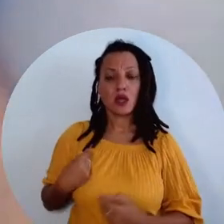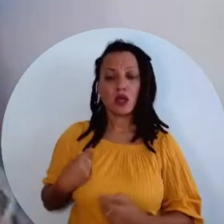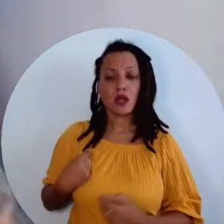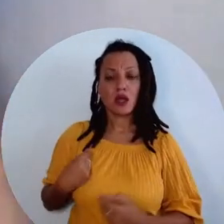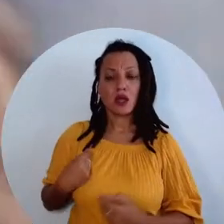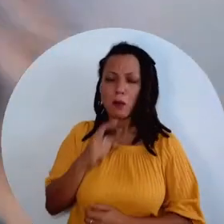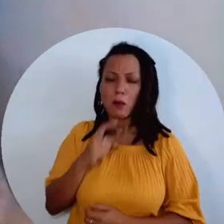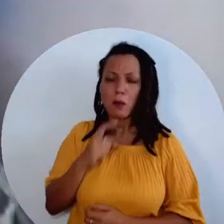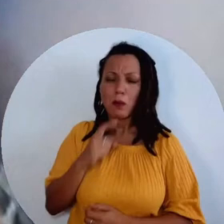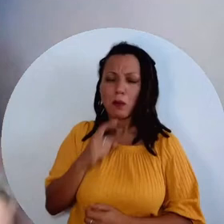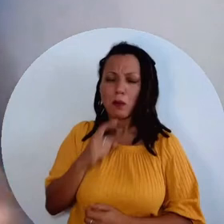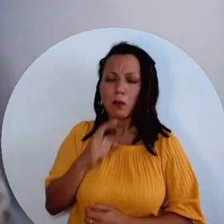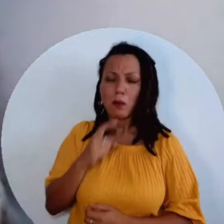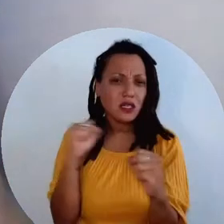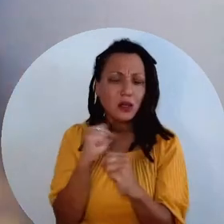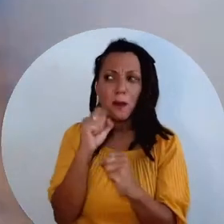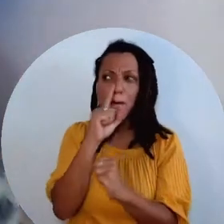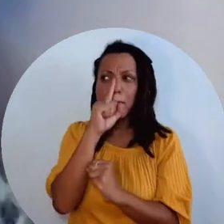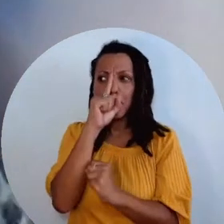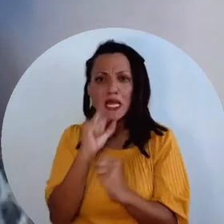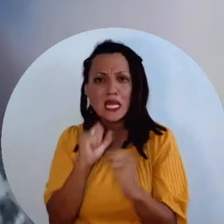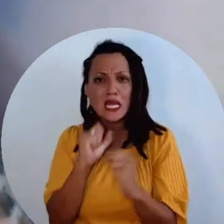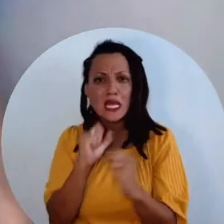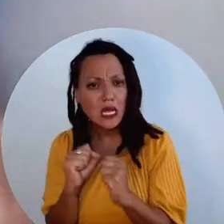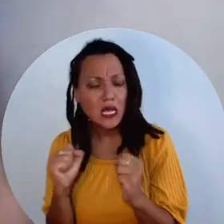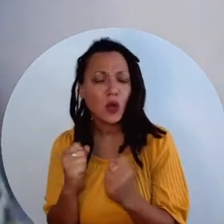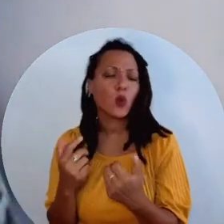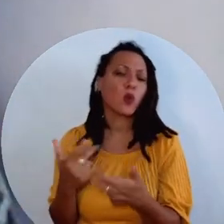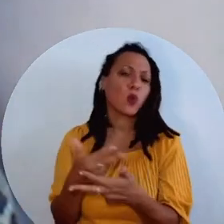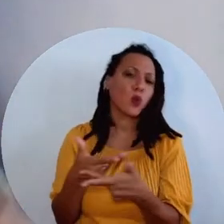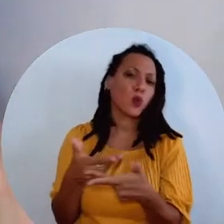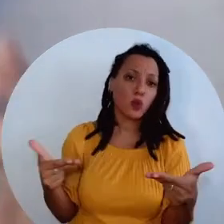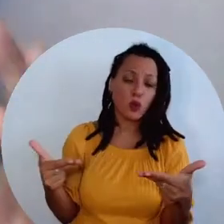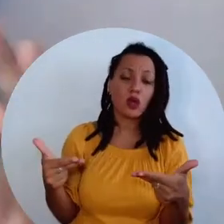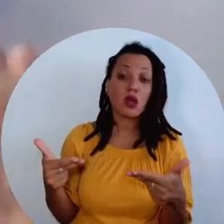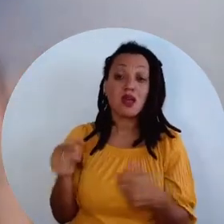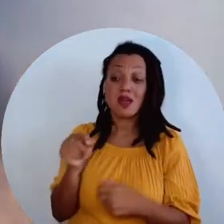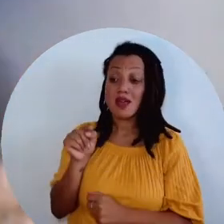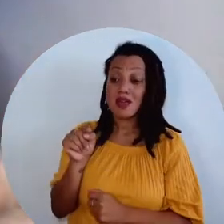nesse território frio, né, perigoso, ela está